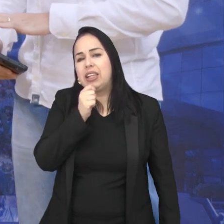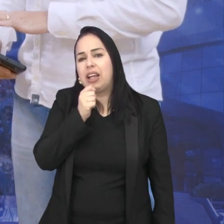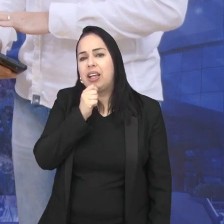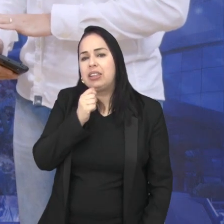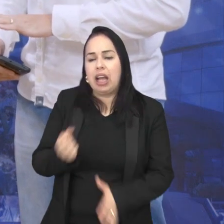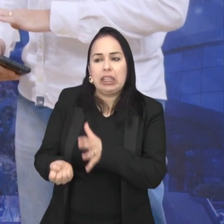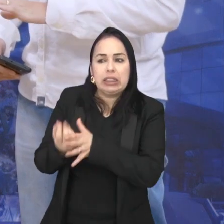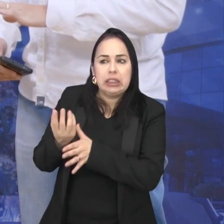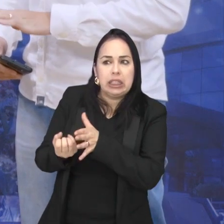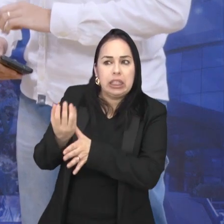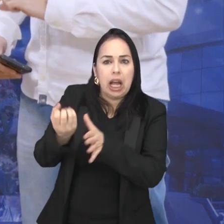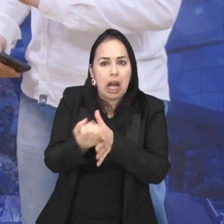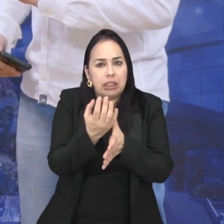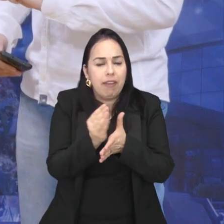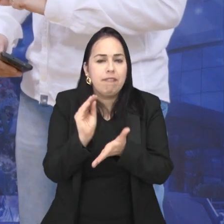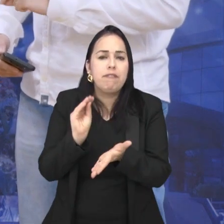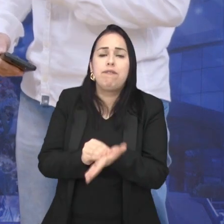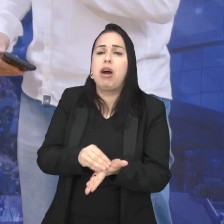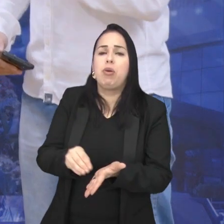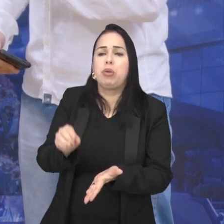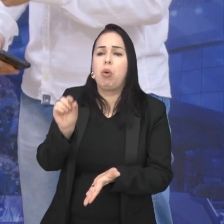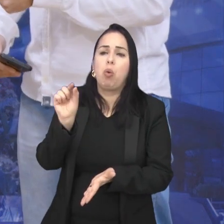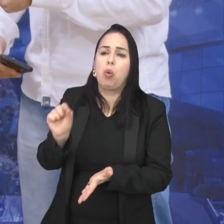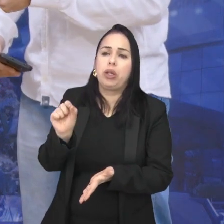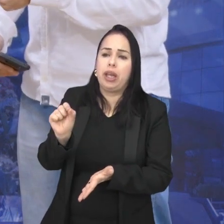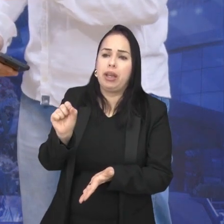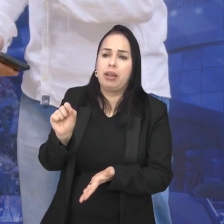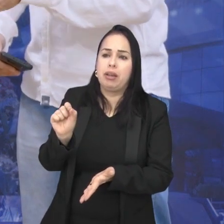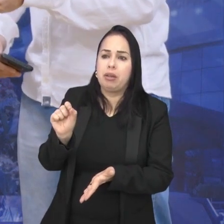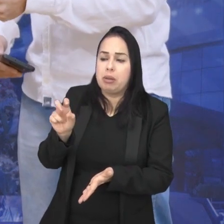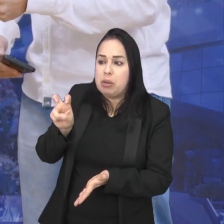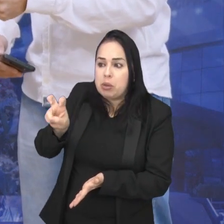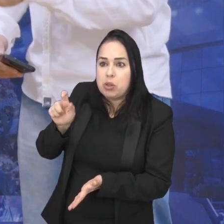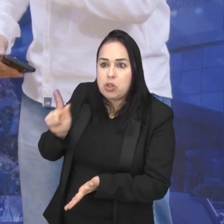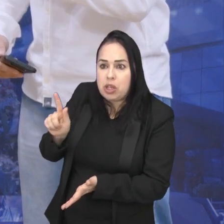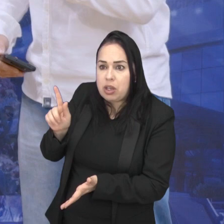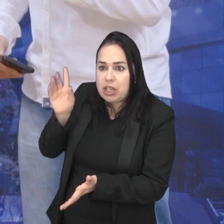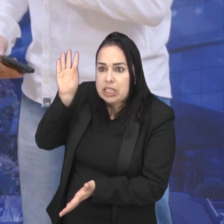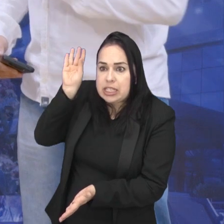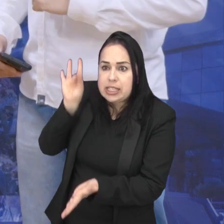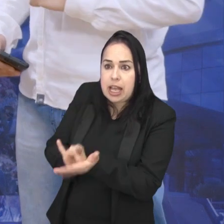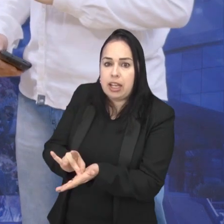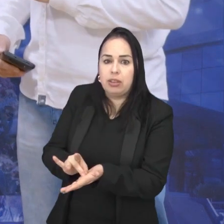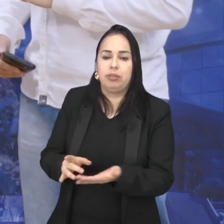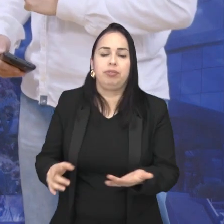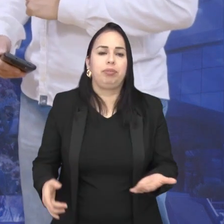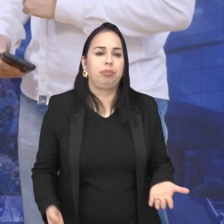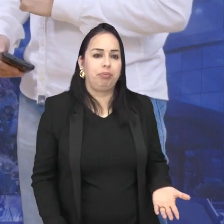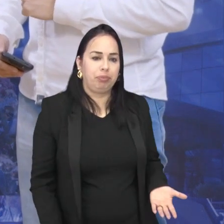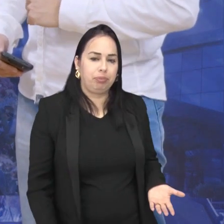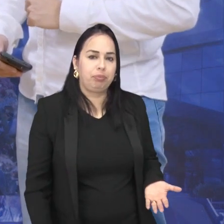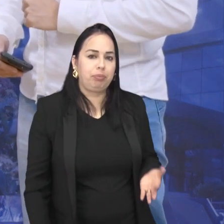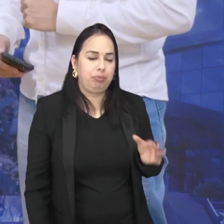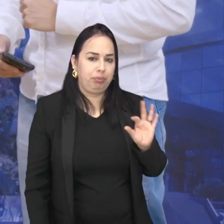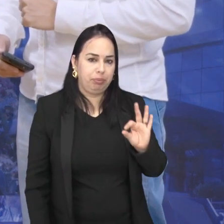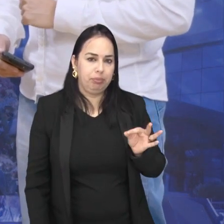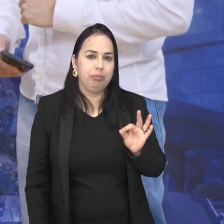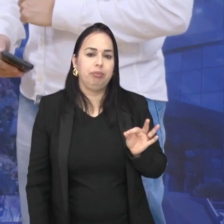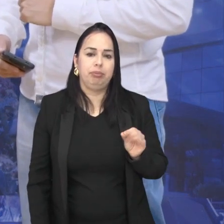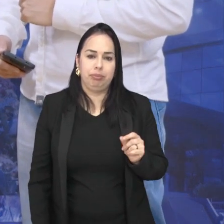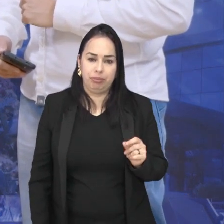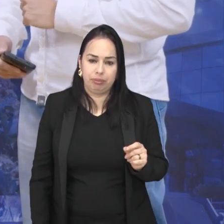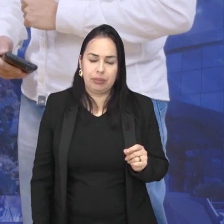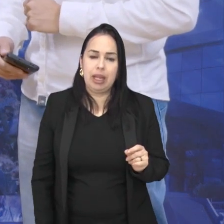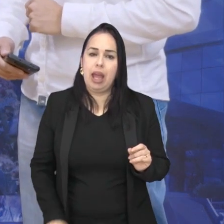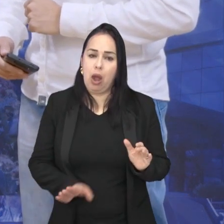fase de implantação, né? O que ainda falta para o 5G estar dentro da nossa casa? Porque a questão realmente